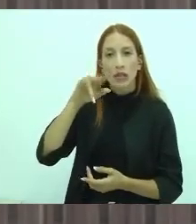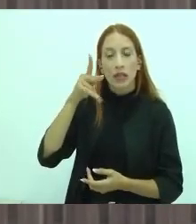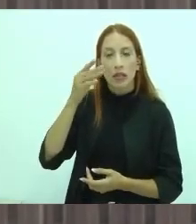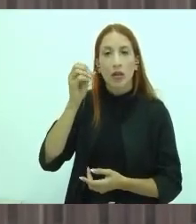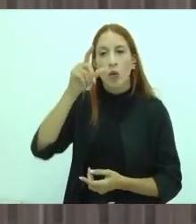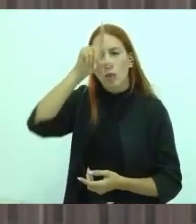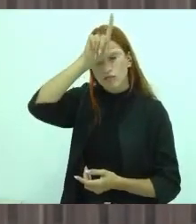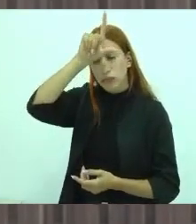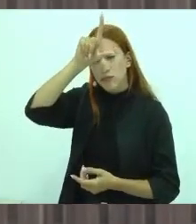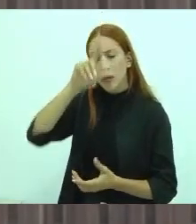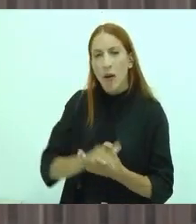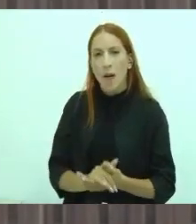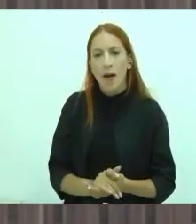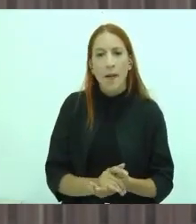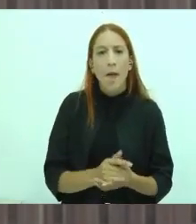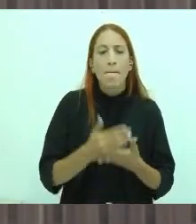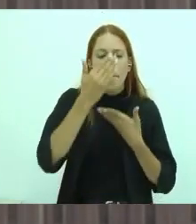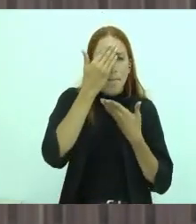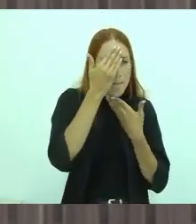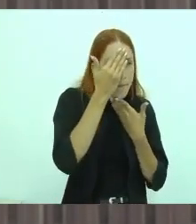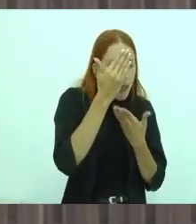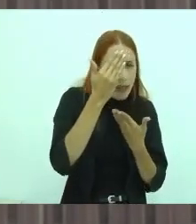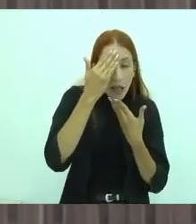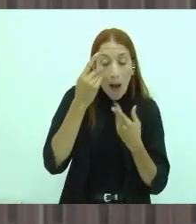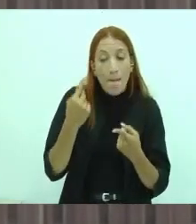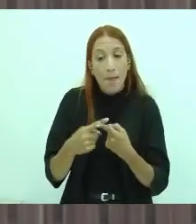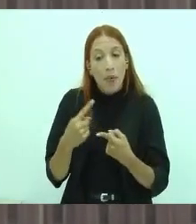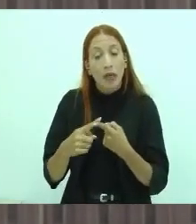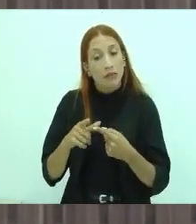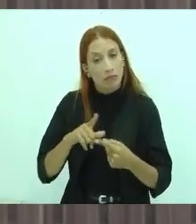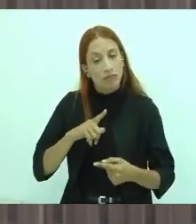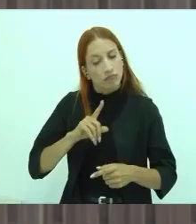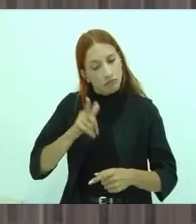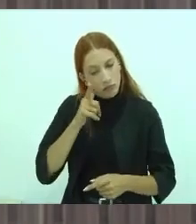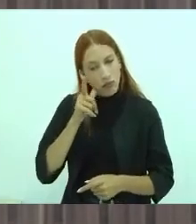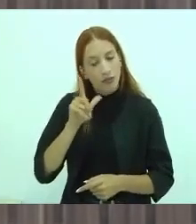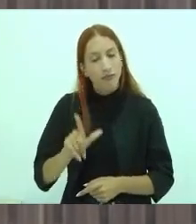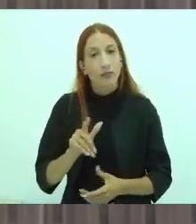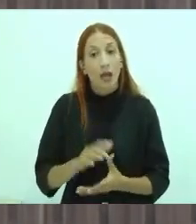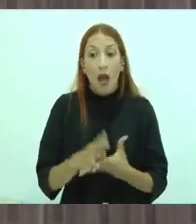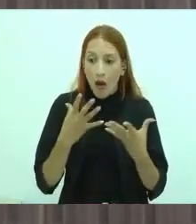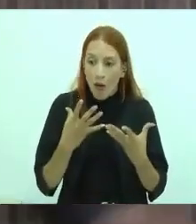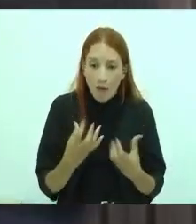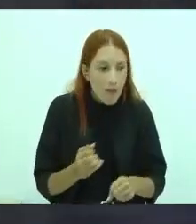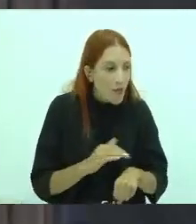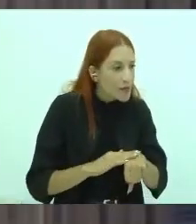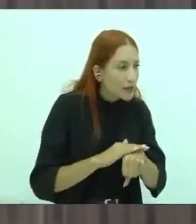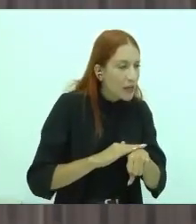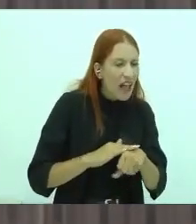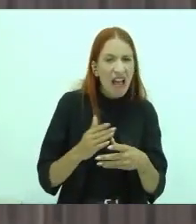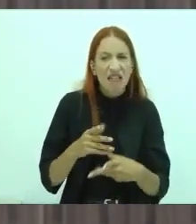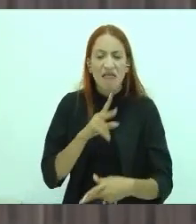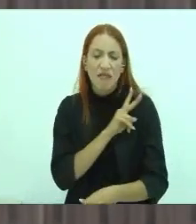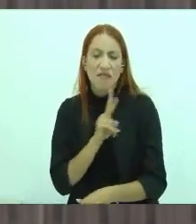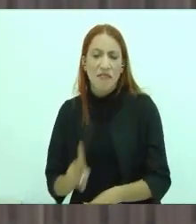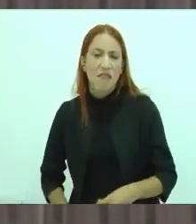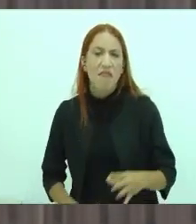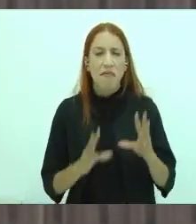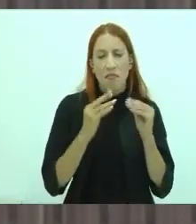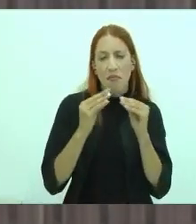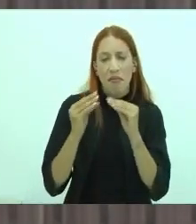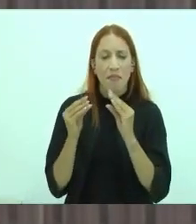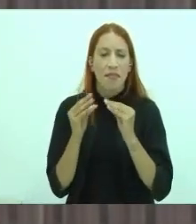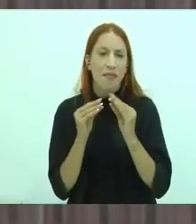Mateus Guerra eu agradeço a gestão porque tem se empenhado e vamos falar de obras tem vereadores que fica falando aqui mimimi